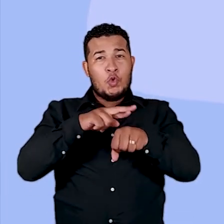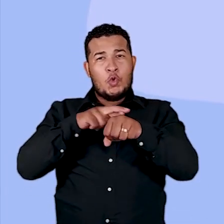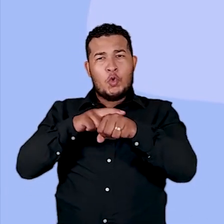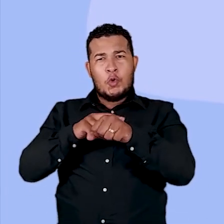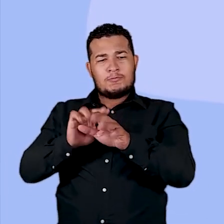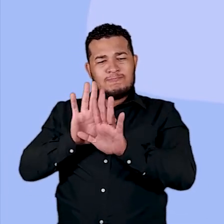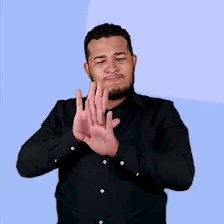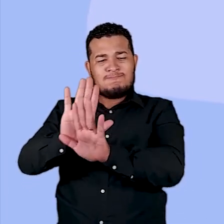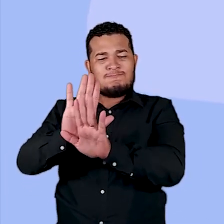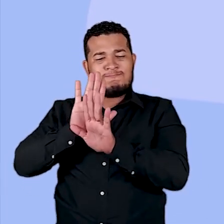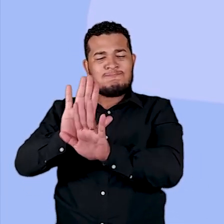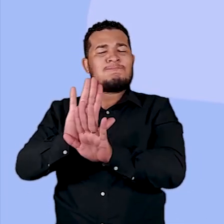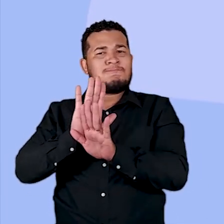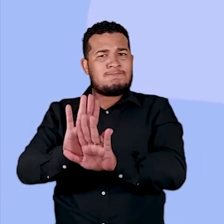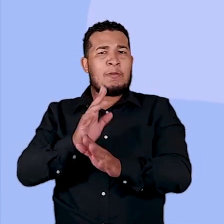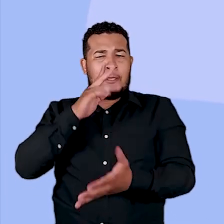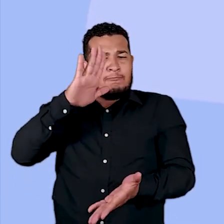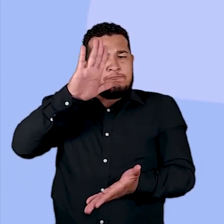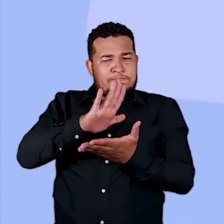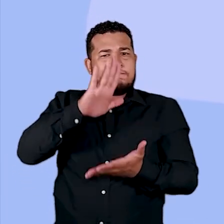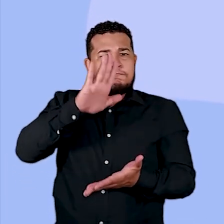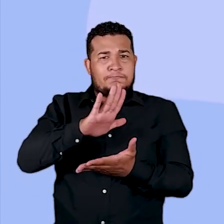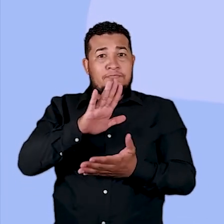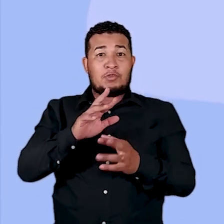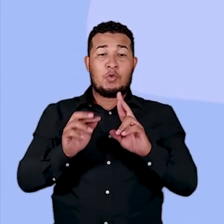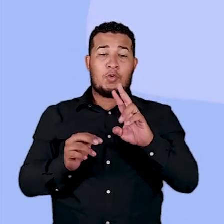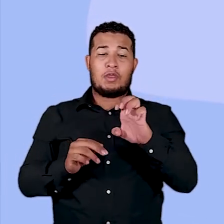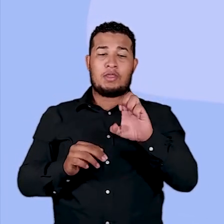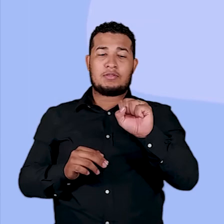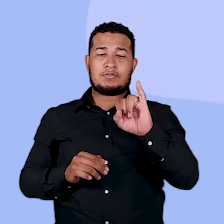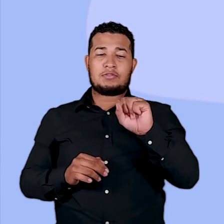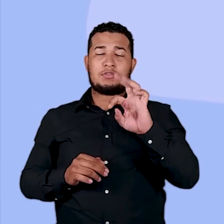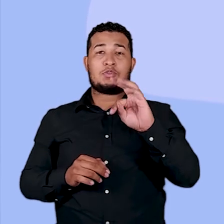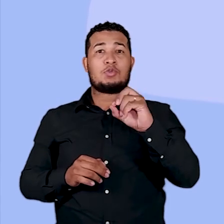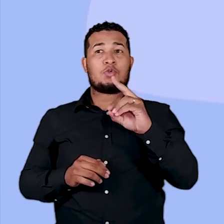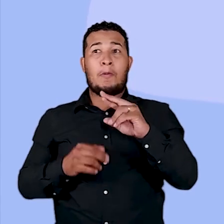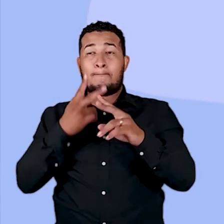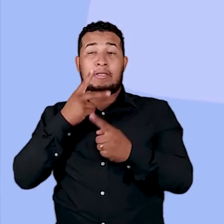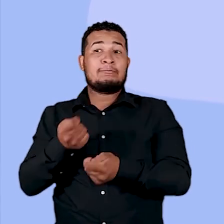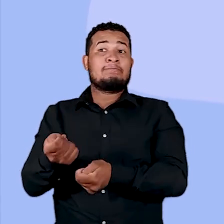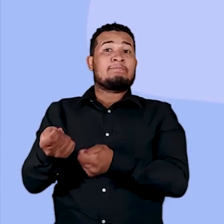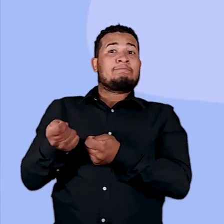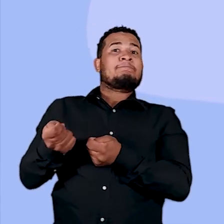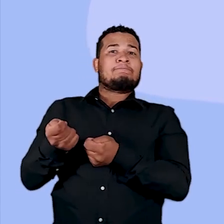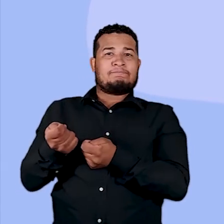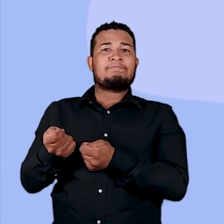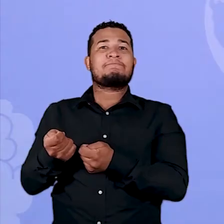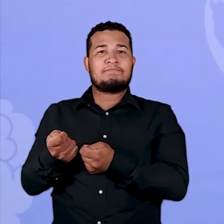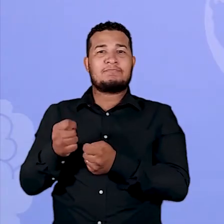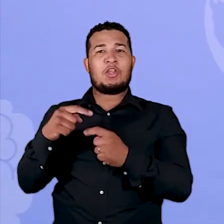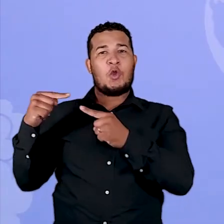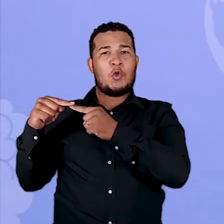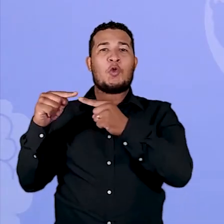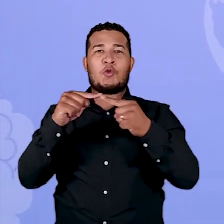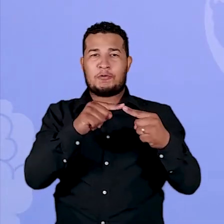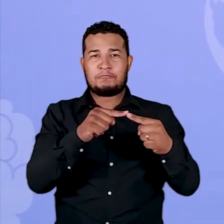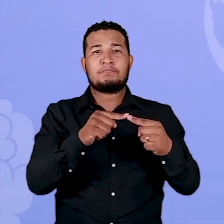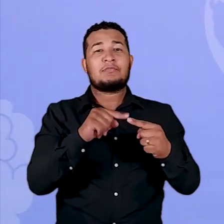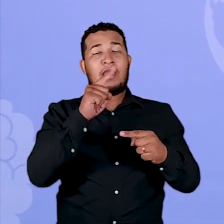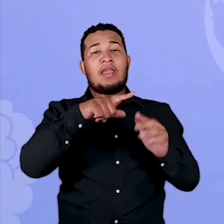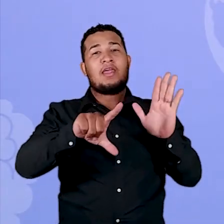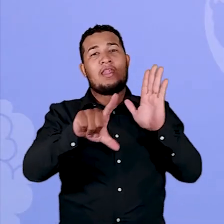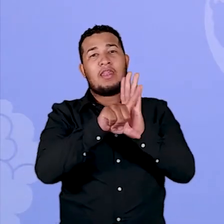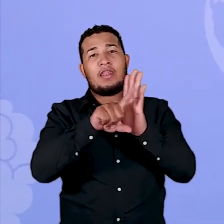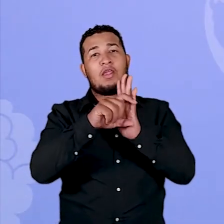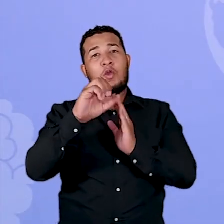volt empurrando a nossa corrente e o resistor impedindo essa nossa corrente de ser passada. E aí a gente traduz isso